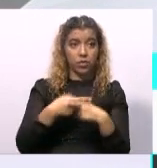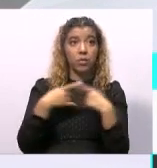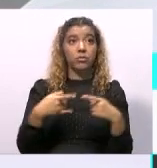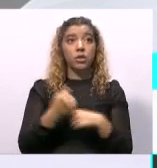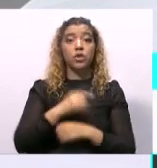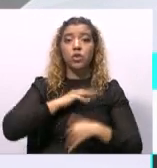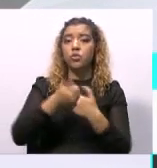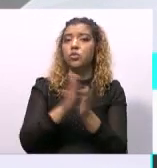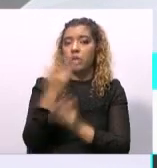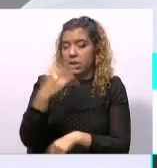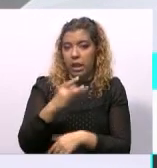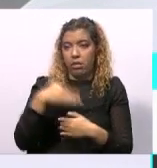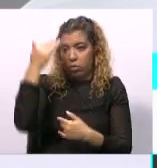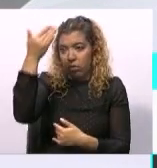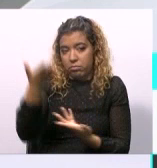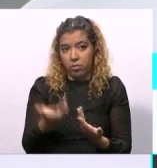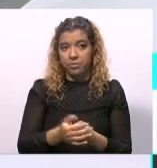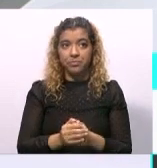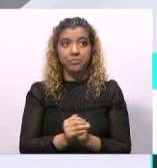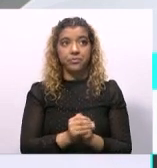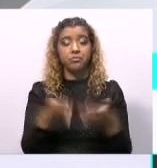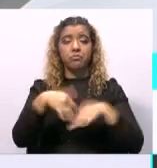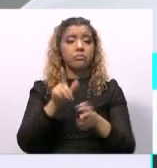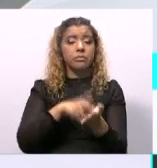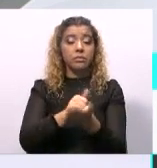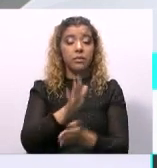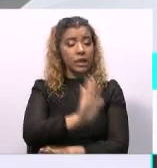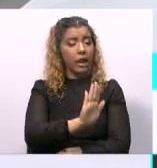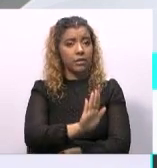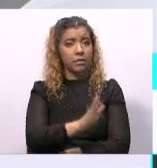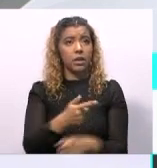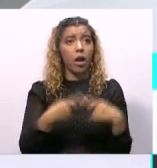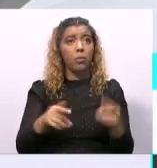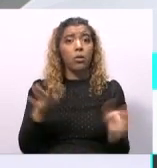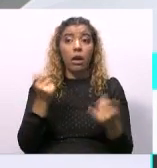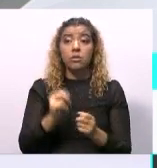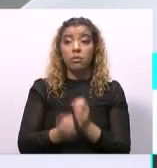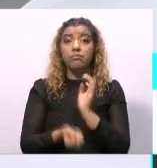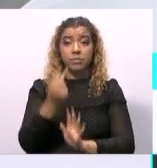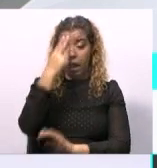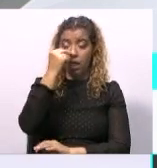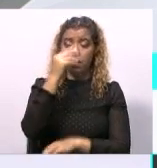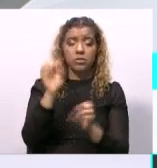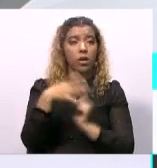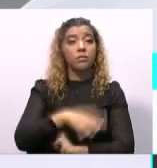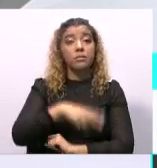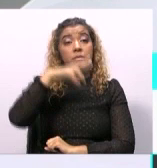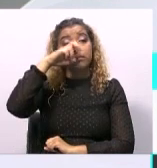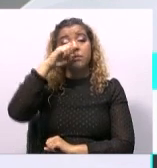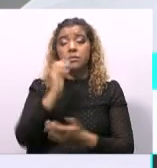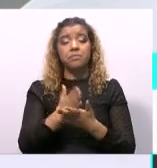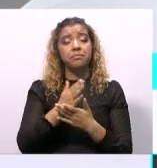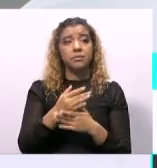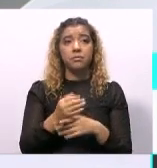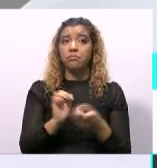sentido. Nós passamos por isto, portanto é normal, mas ter sempre lá preparado em casa é o ideal, porque assim, quando surge, é só pegar e inalar e já temos a nossa Neste solução